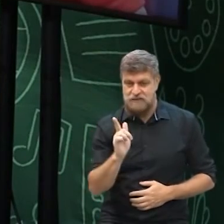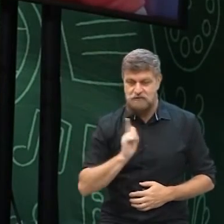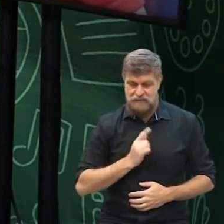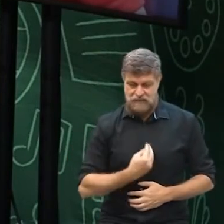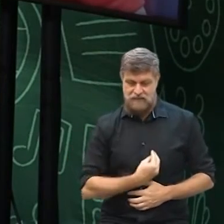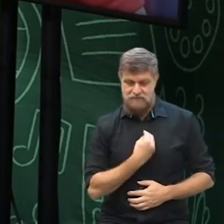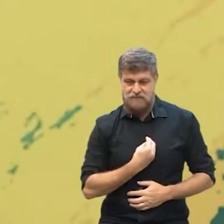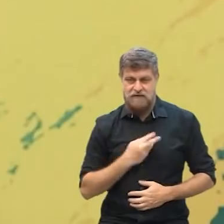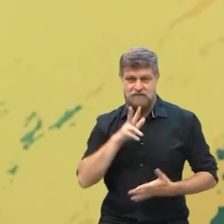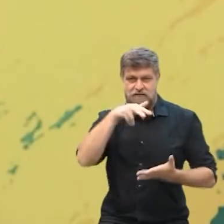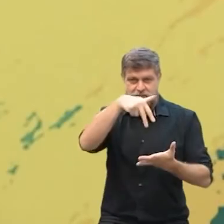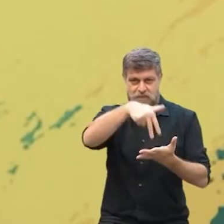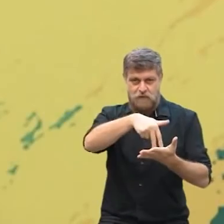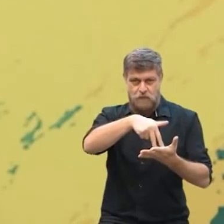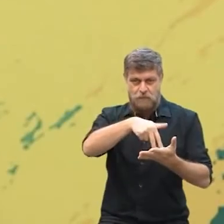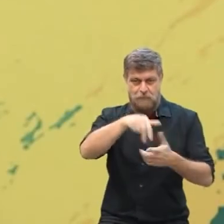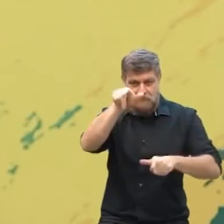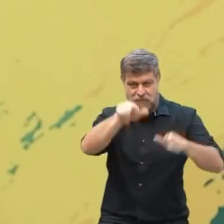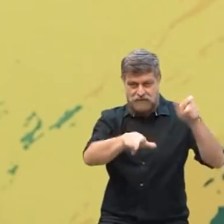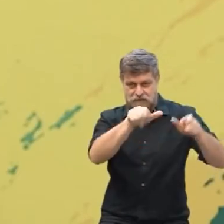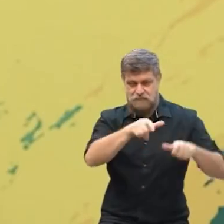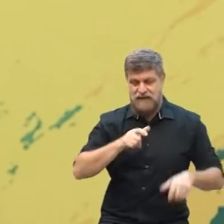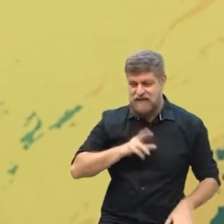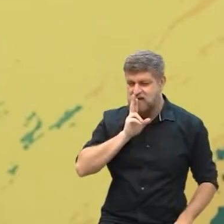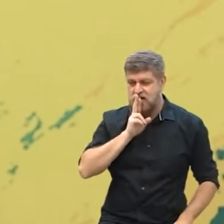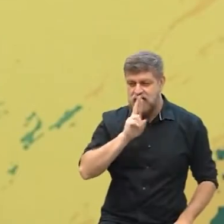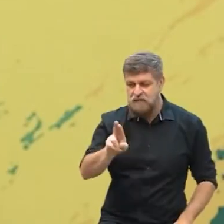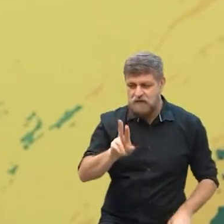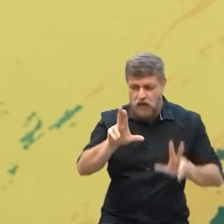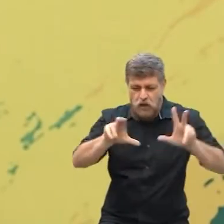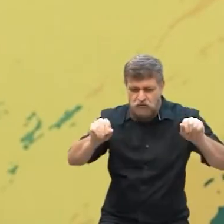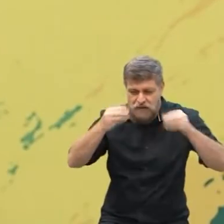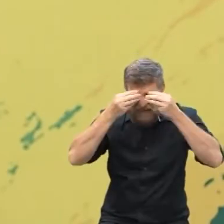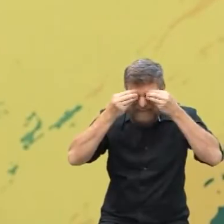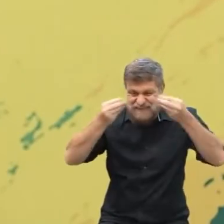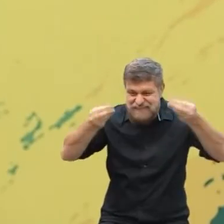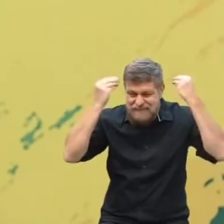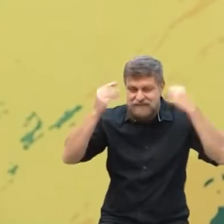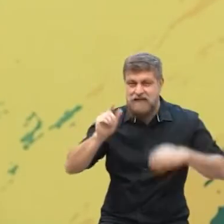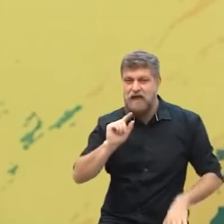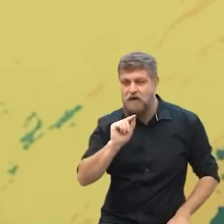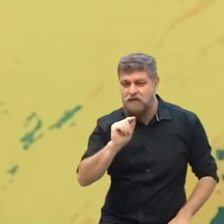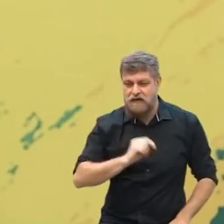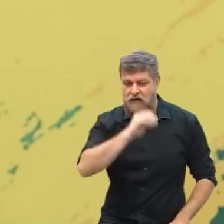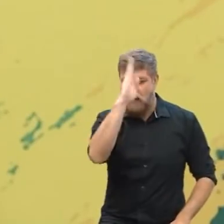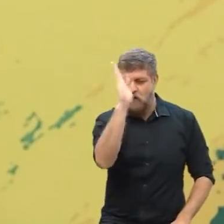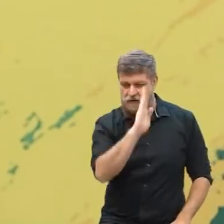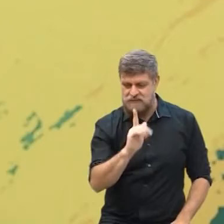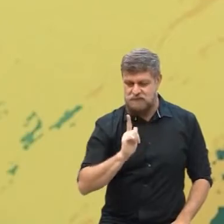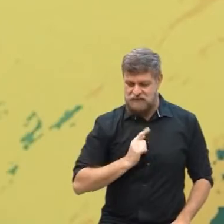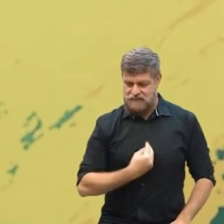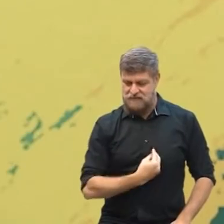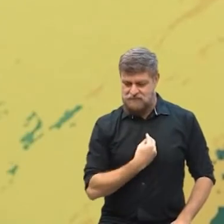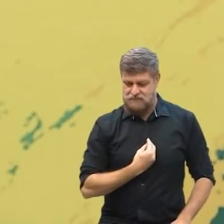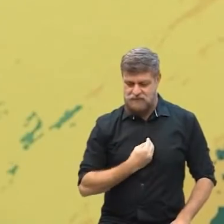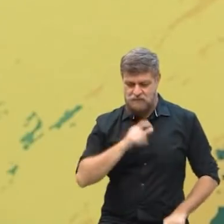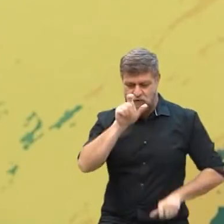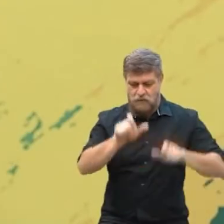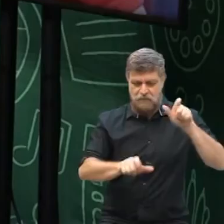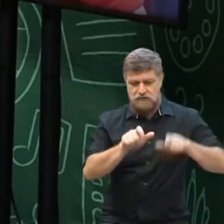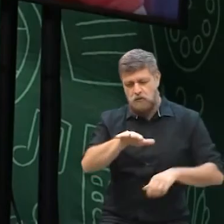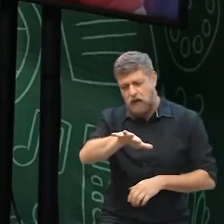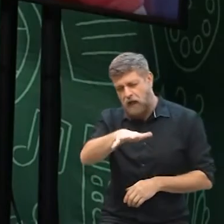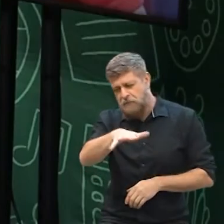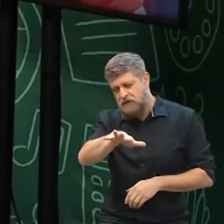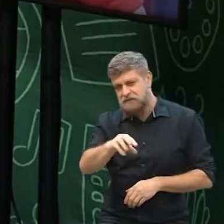seres humanos? A minha resposta, que eu nunca mais esqueci. O Brasil é habitado por seres humanos há mais ou